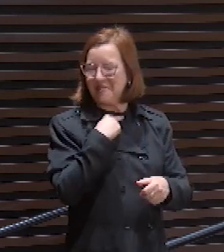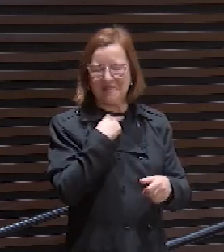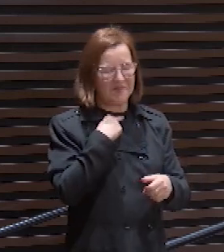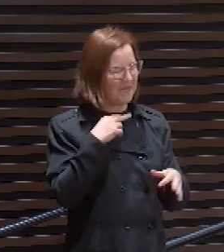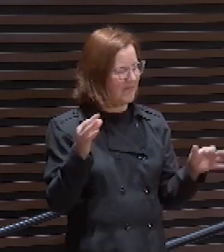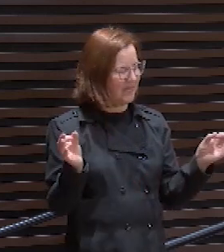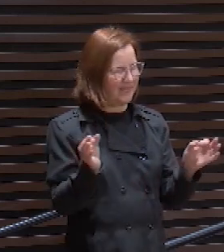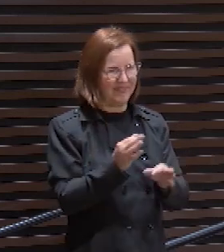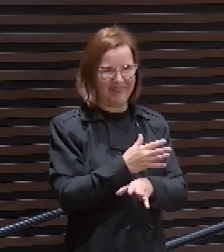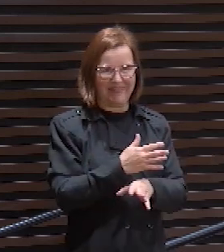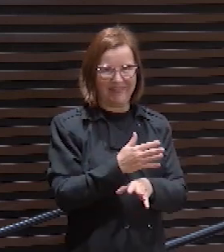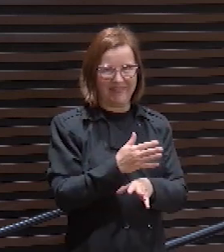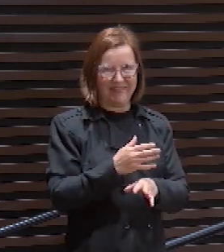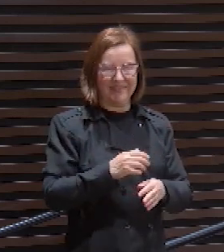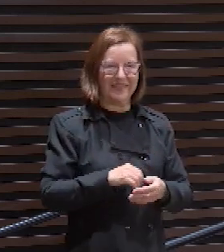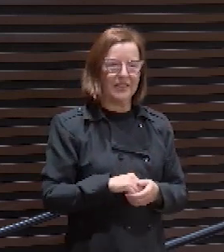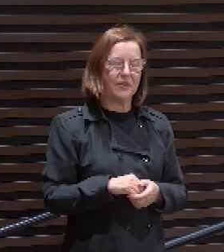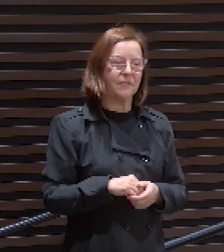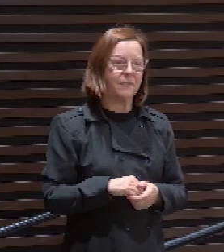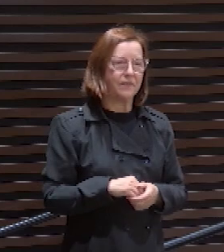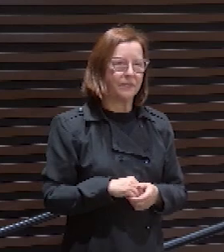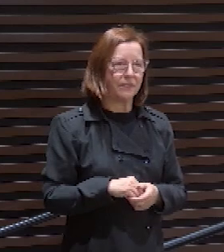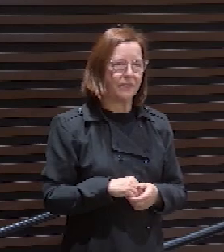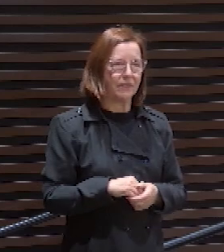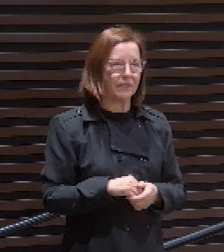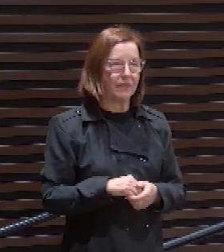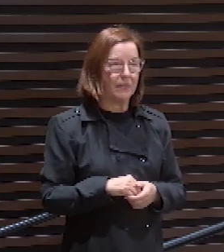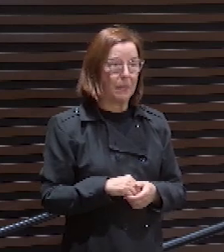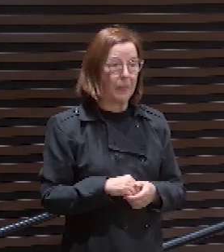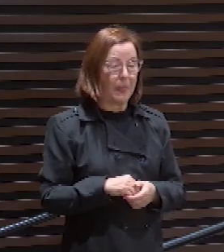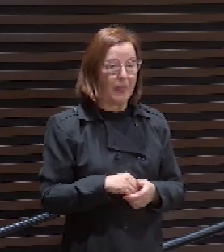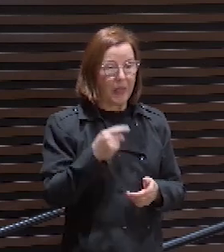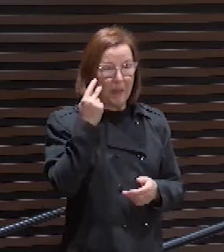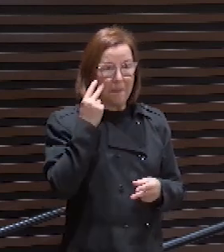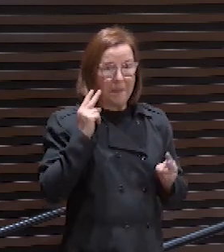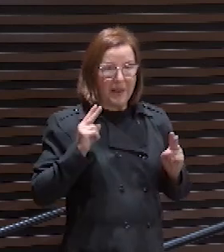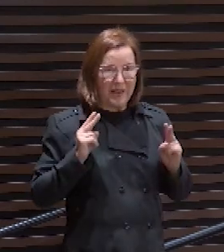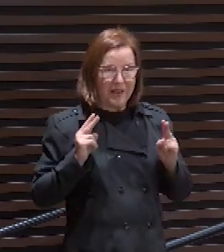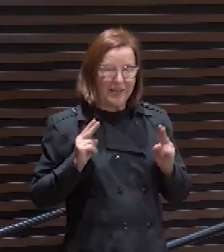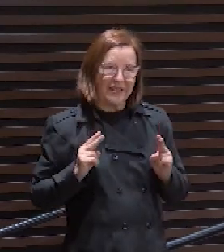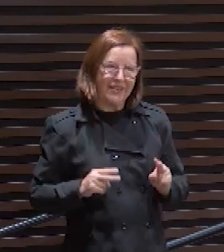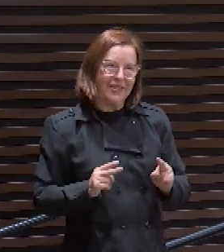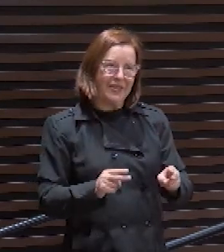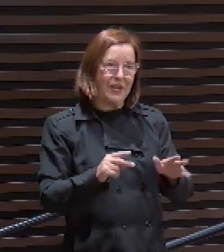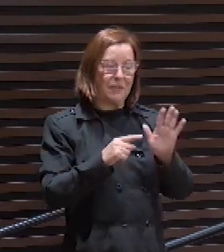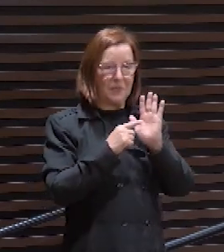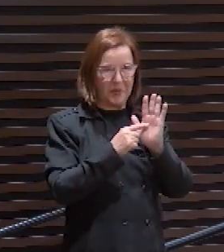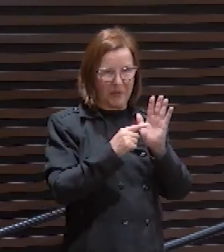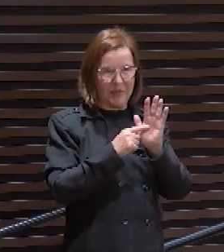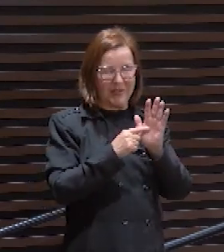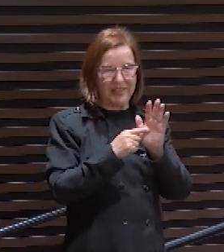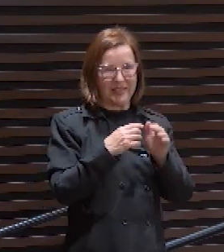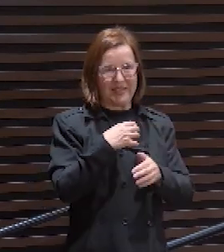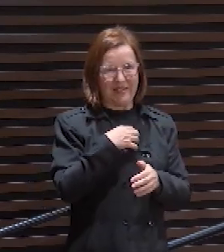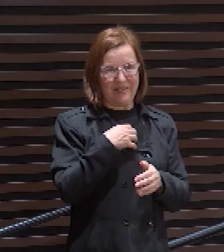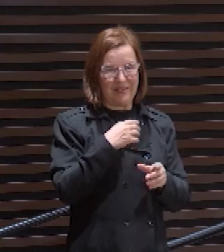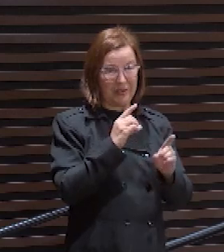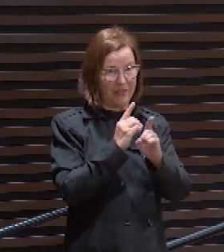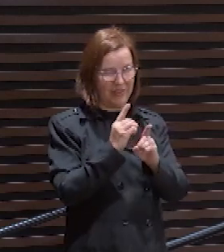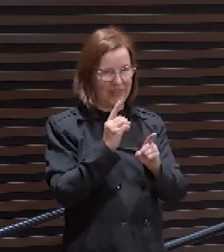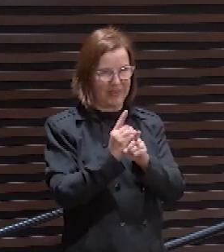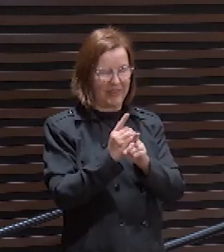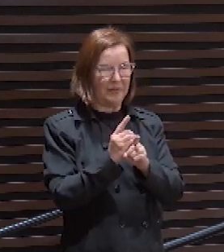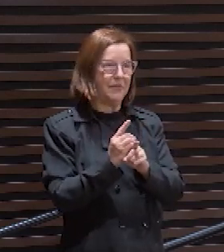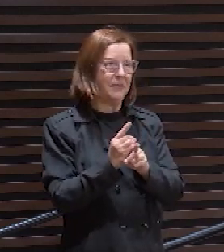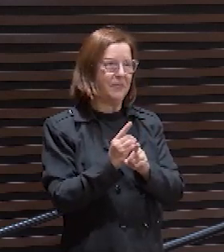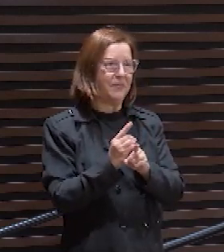pôde acabar. Jesus aqui, para poder continuar ilustrando sobre a natureza do discipulado, a natureza do que é renunciar a sua